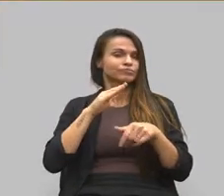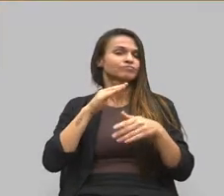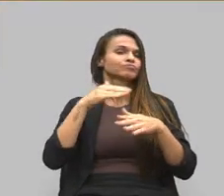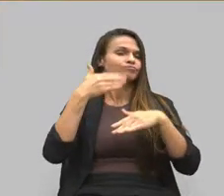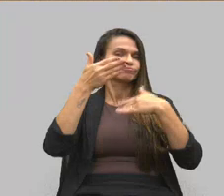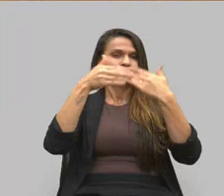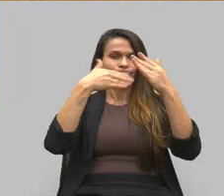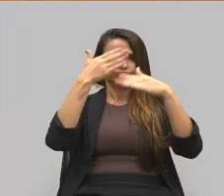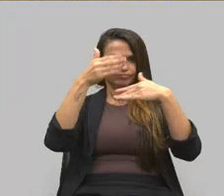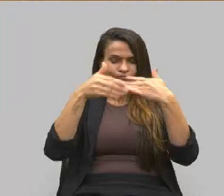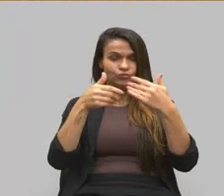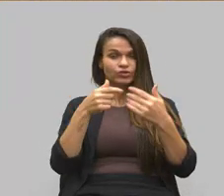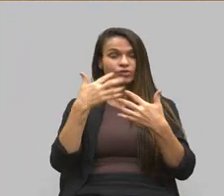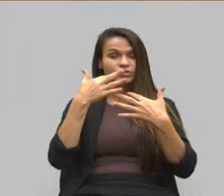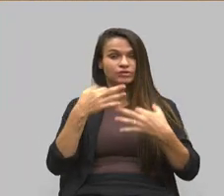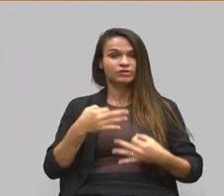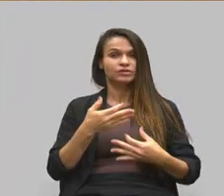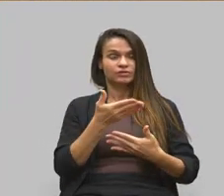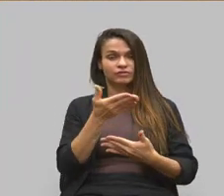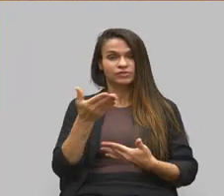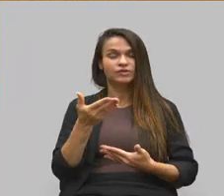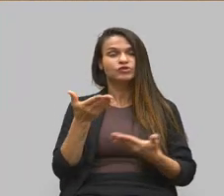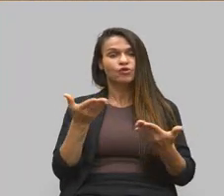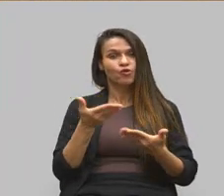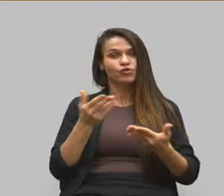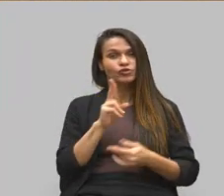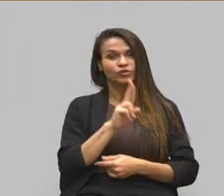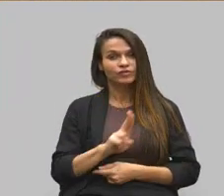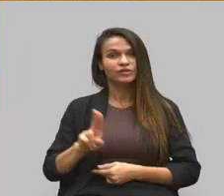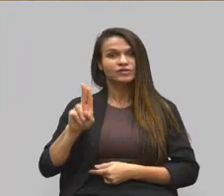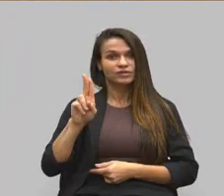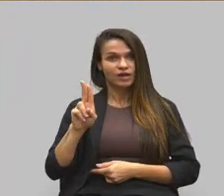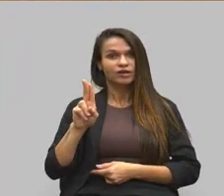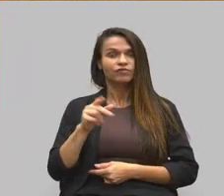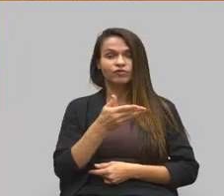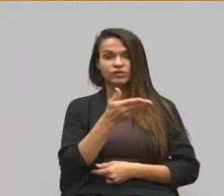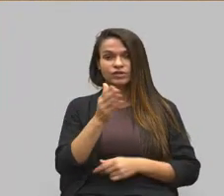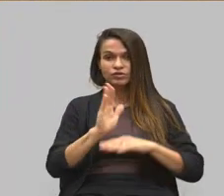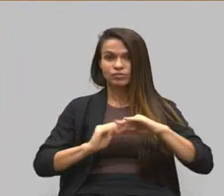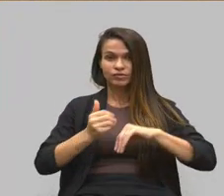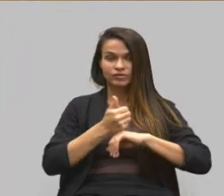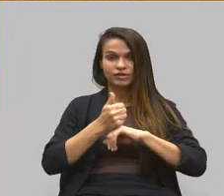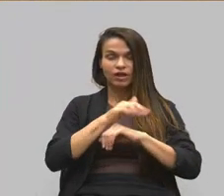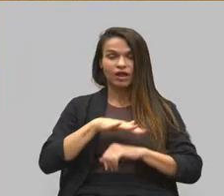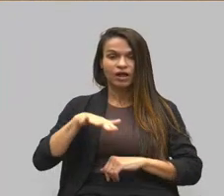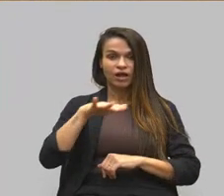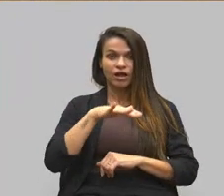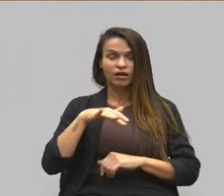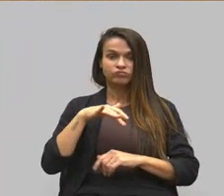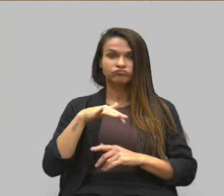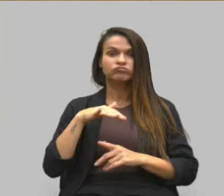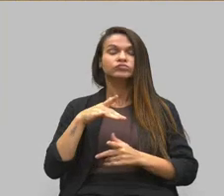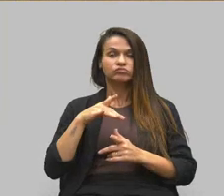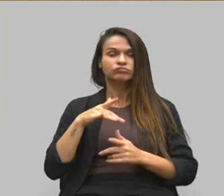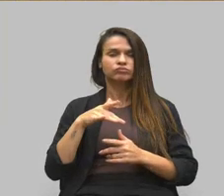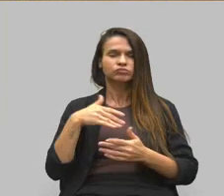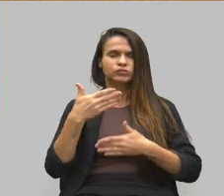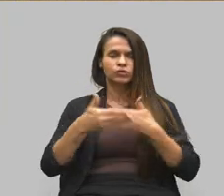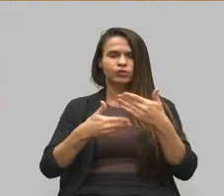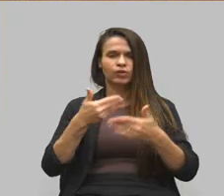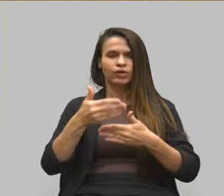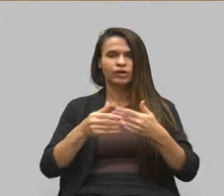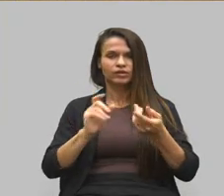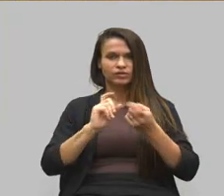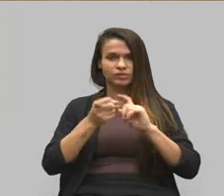tenho certeza que vocês que são hoje universitários vocês profissionais da área ao longo dessa audiência